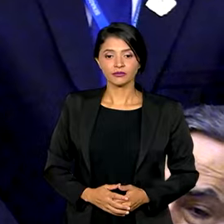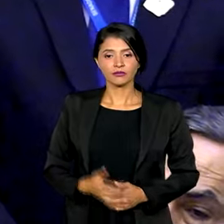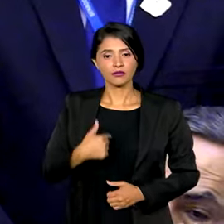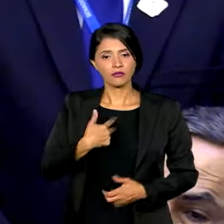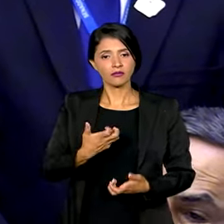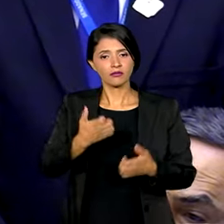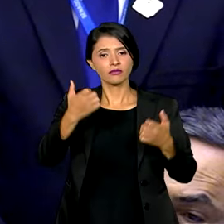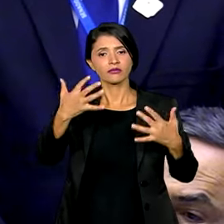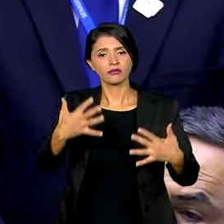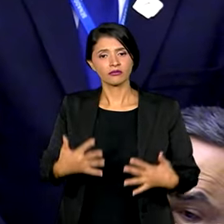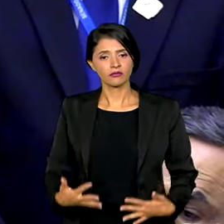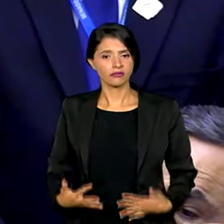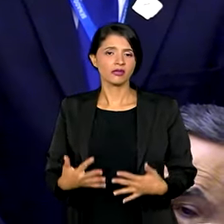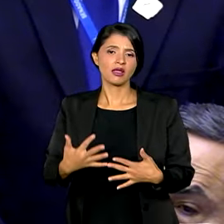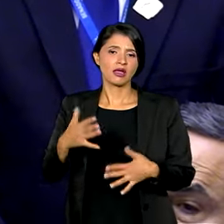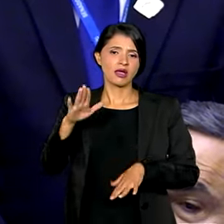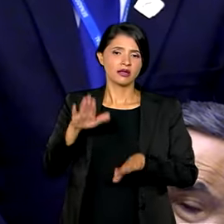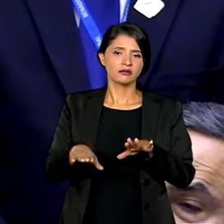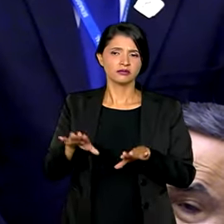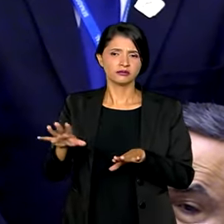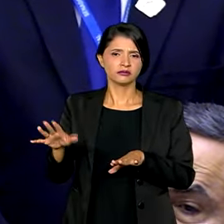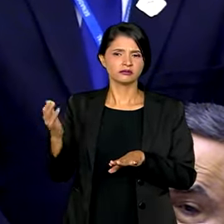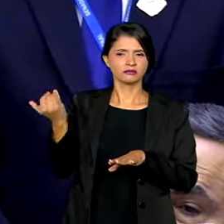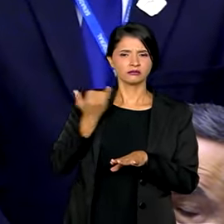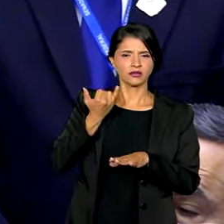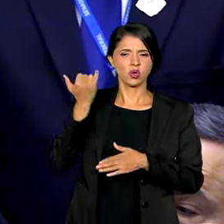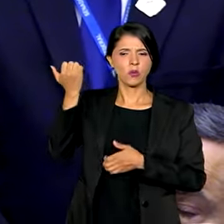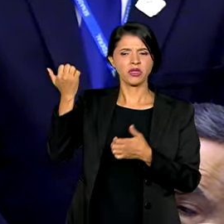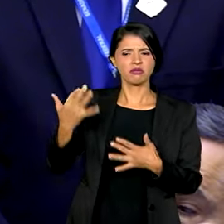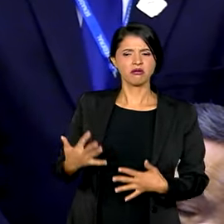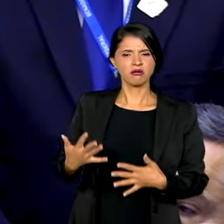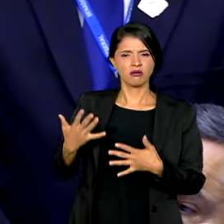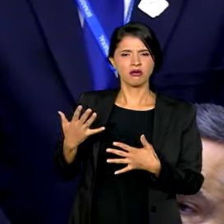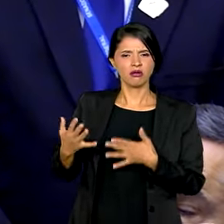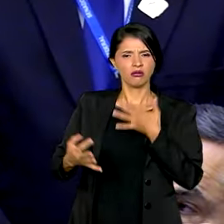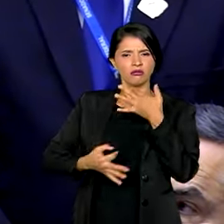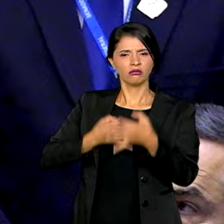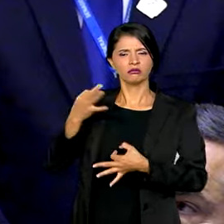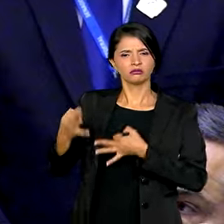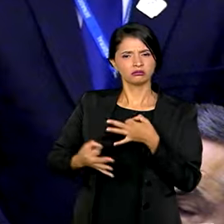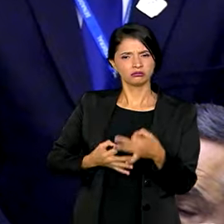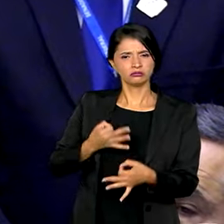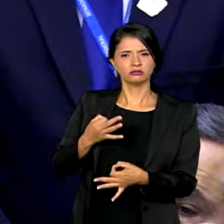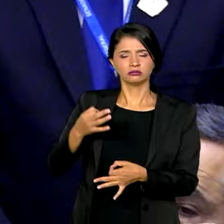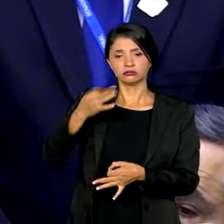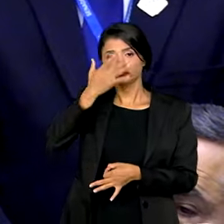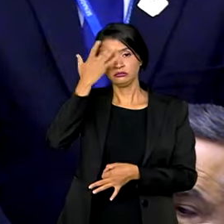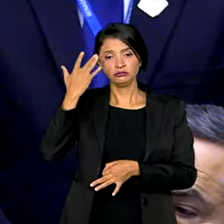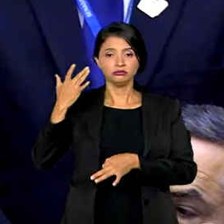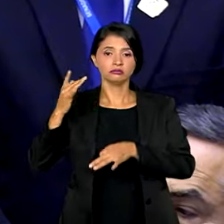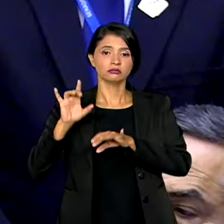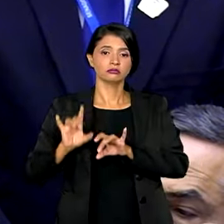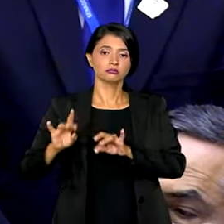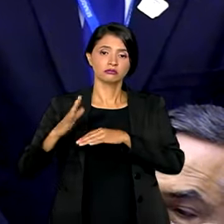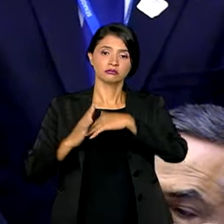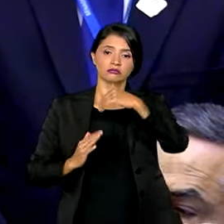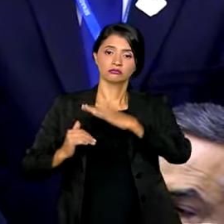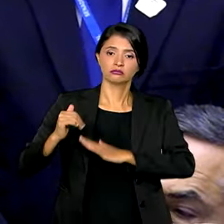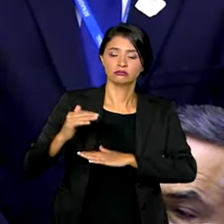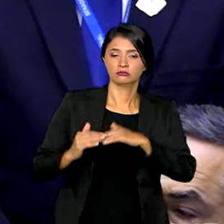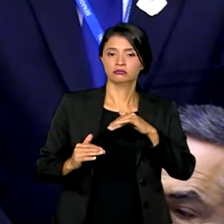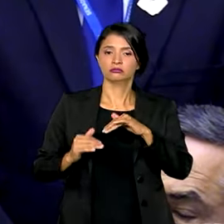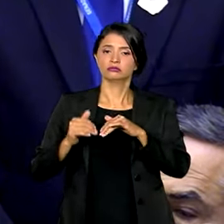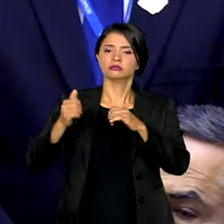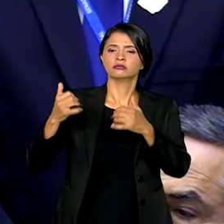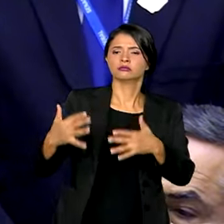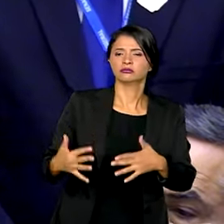Gostaria de dizer que muitas vezes eu ouço comentários de especialistas, de colunistas,